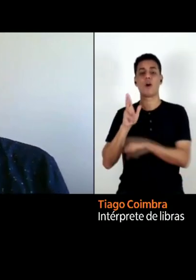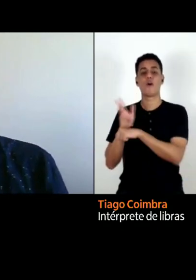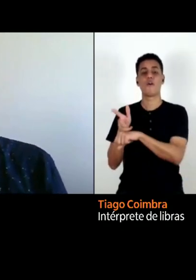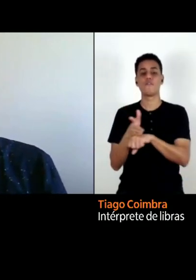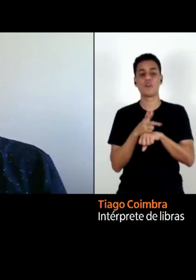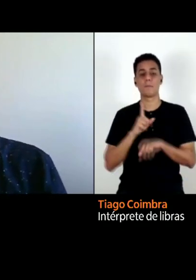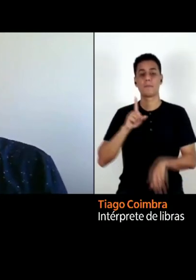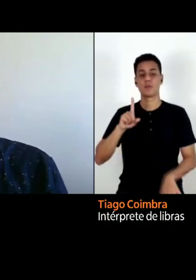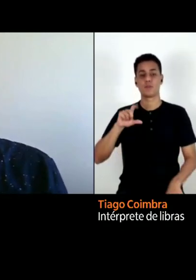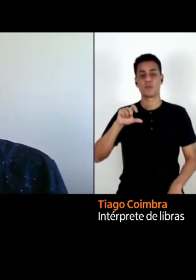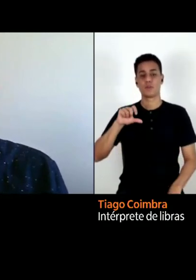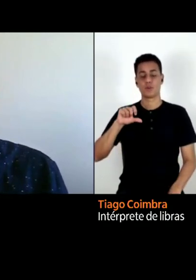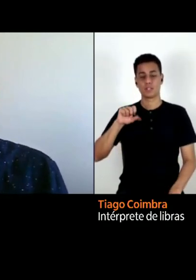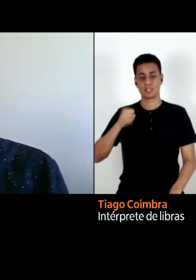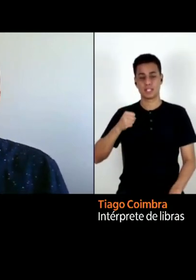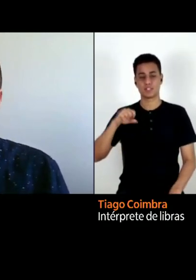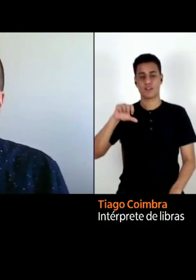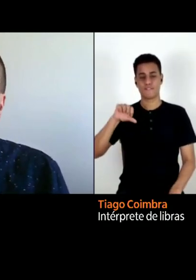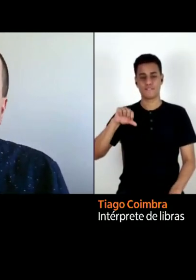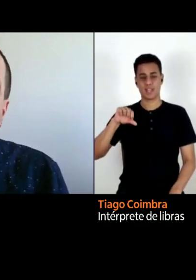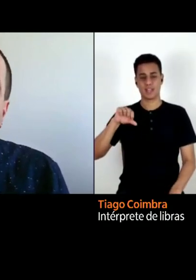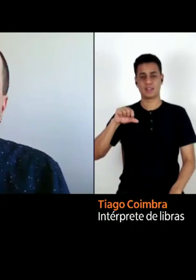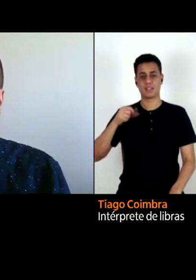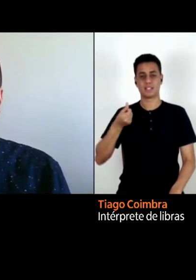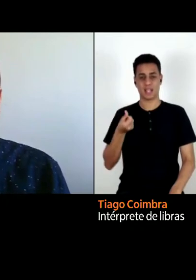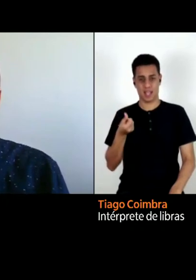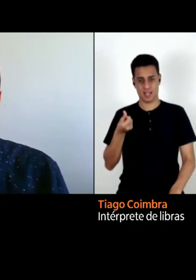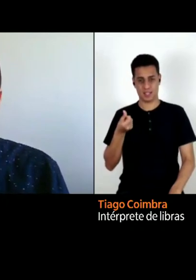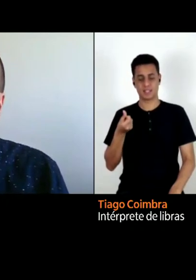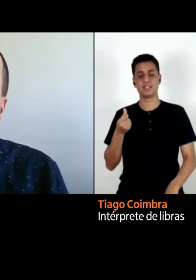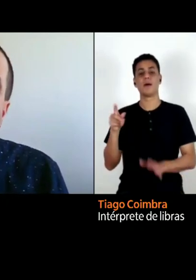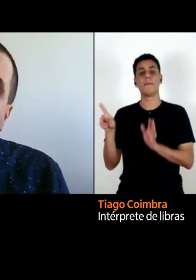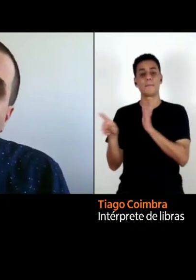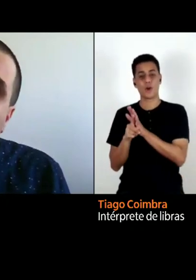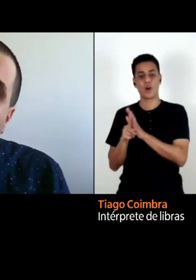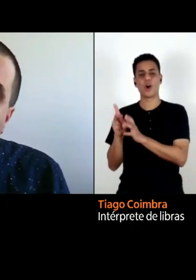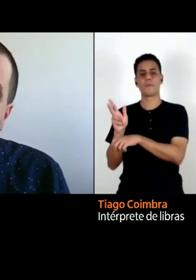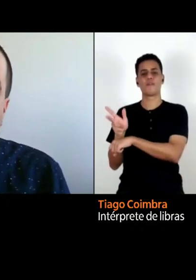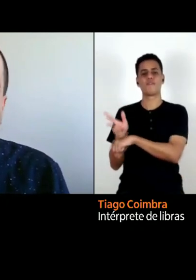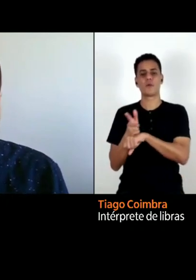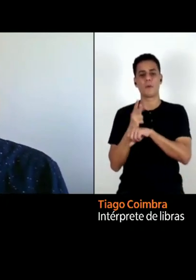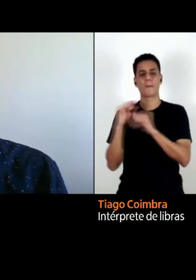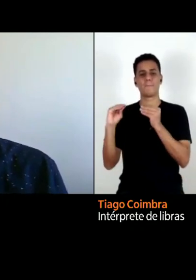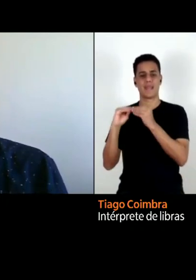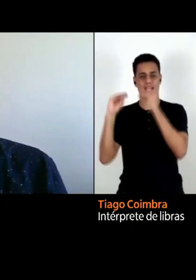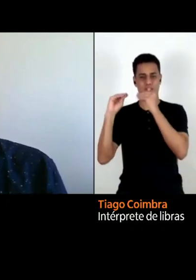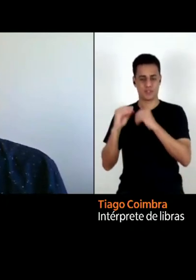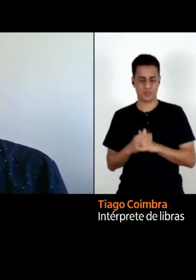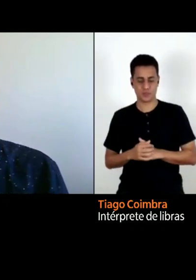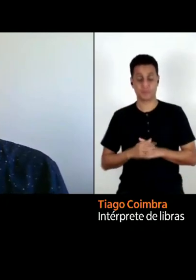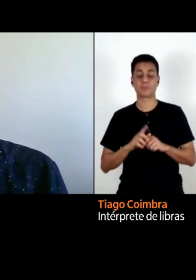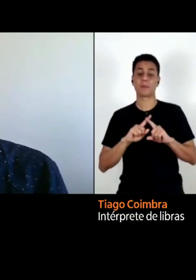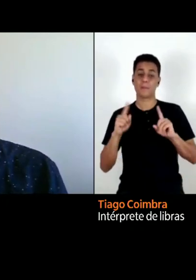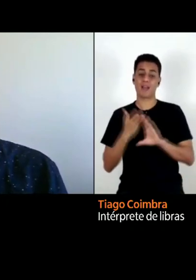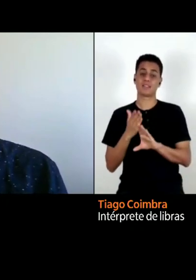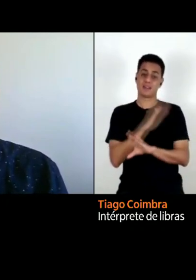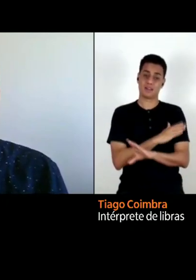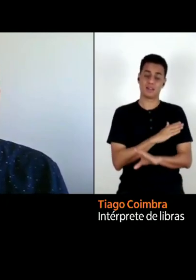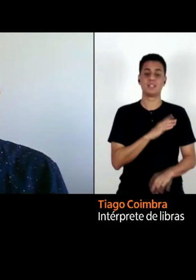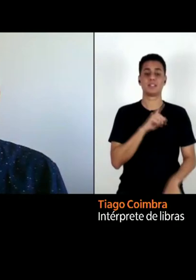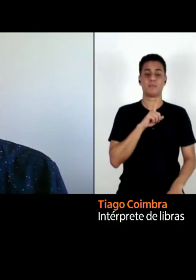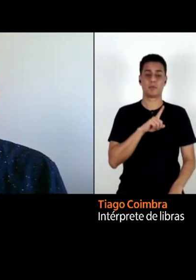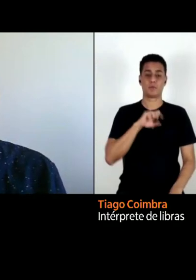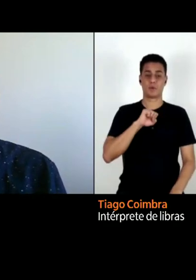1896. Embora, antes disso, Thomas Edison filmara em 1889 uma saudação de